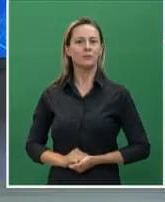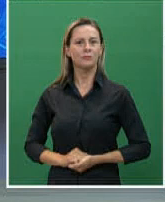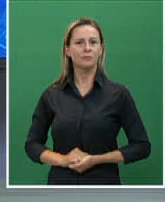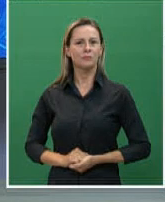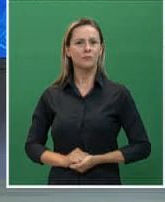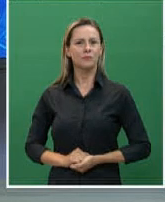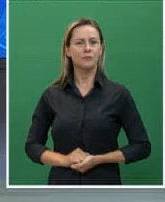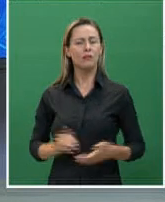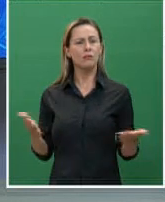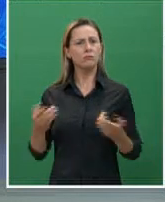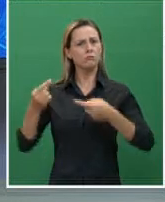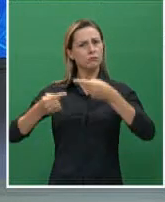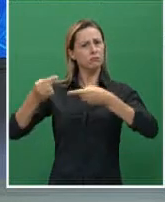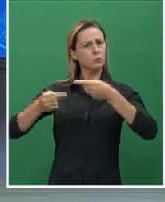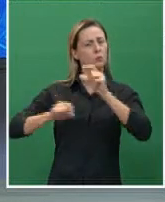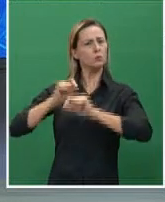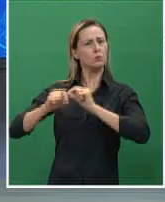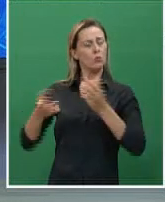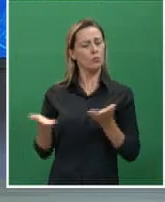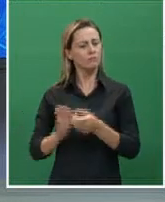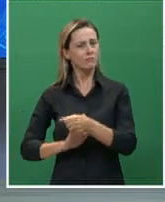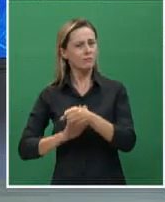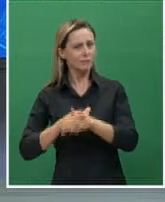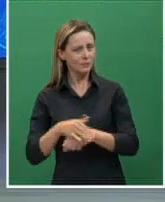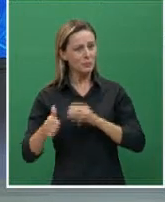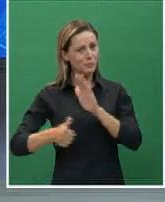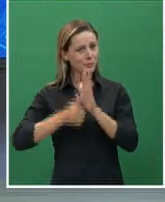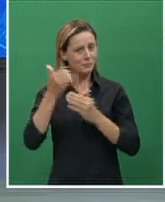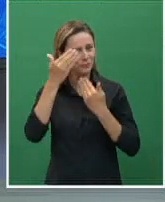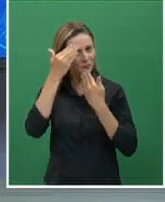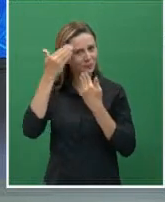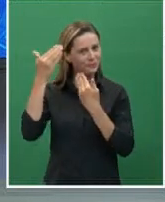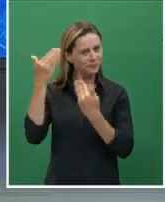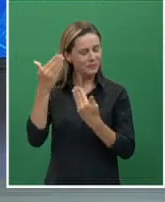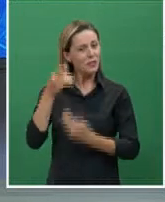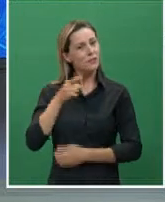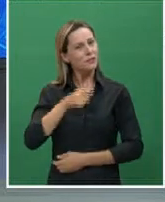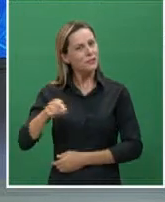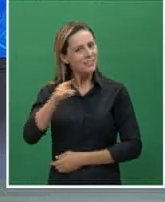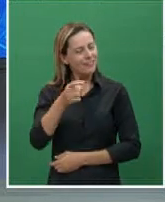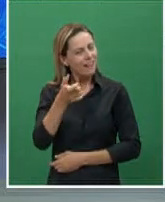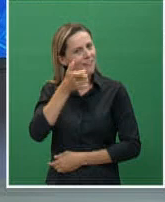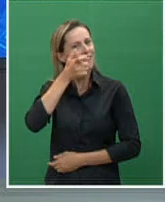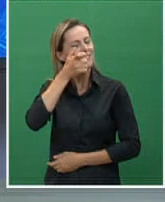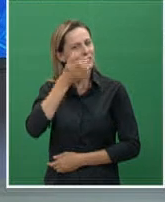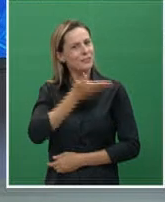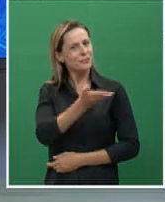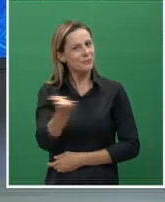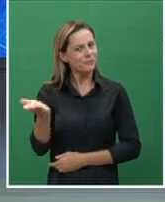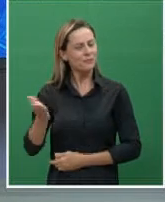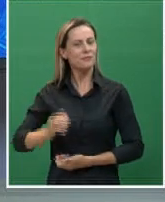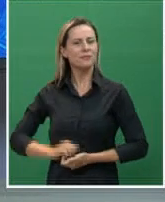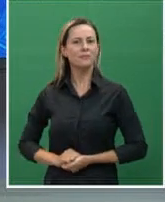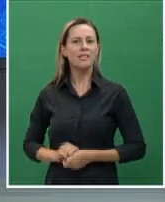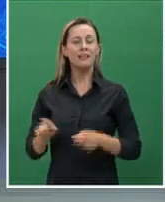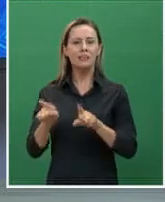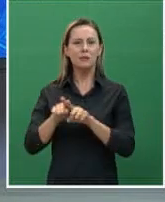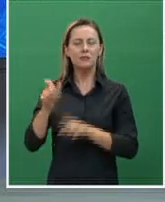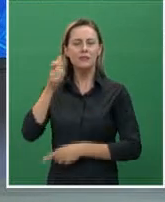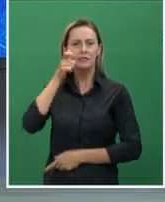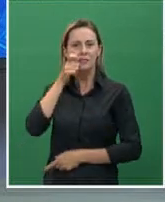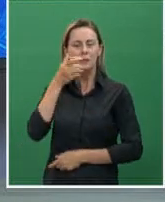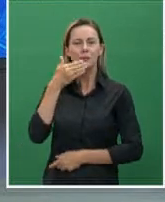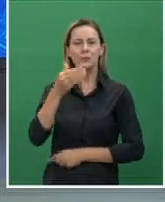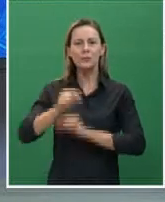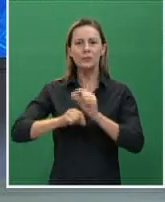bom esse debate esta noite primeiro quero agradecer a você que está nos acompanhando quero agradecer a sua audiência